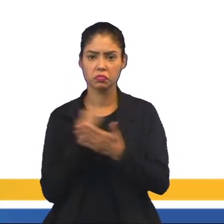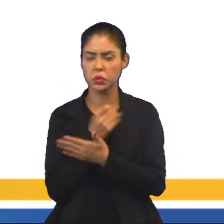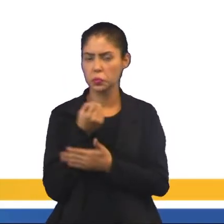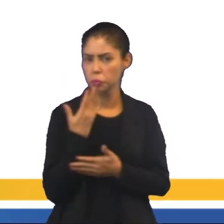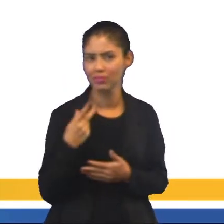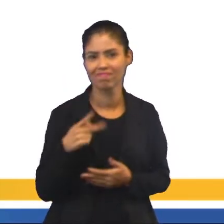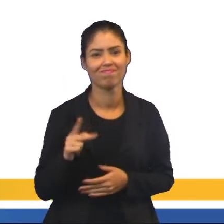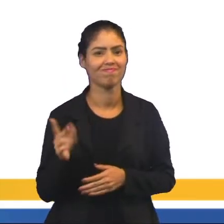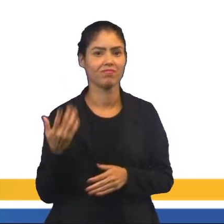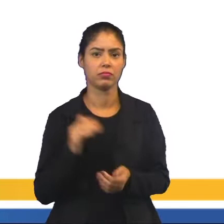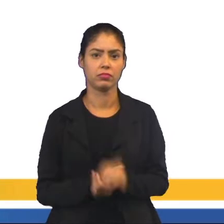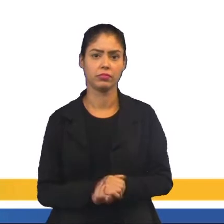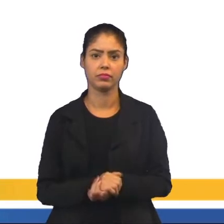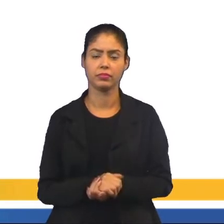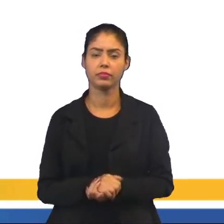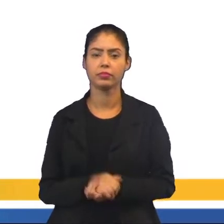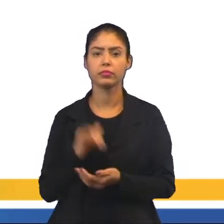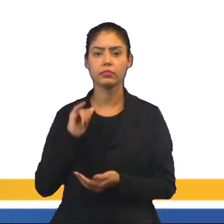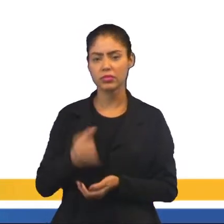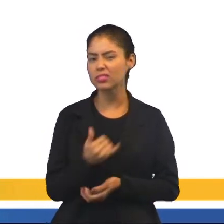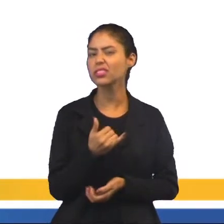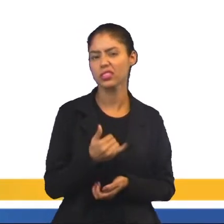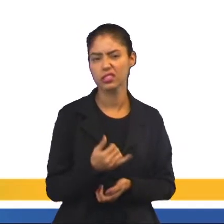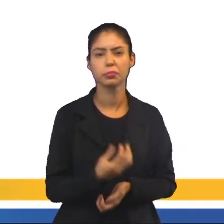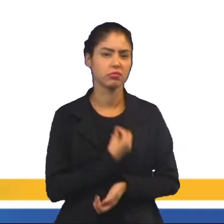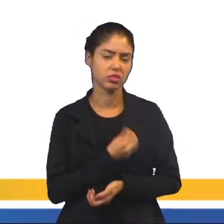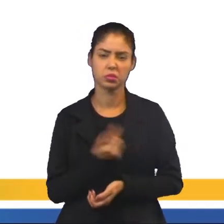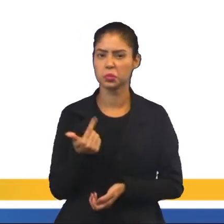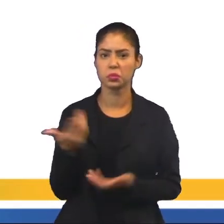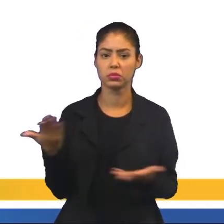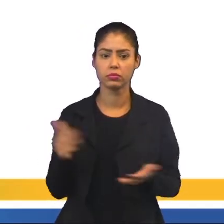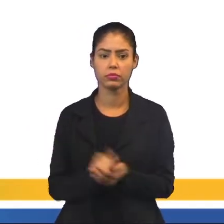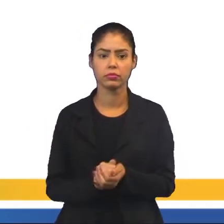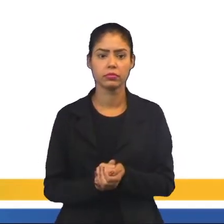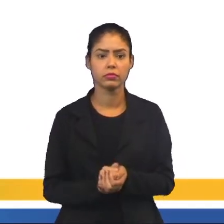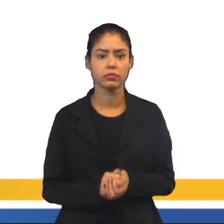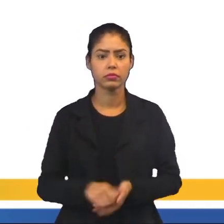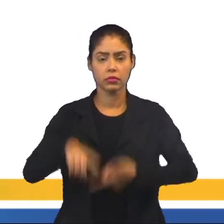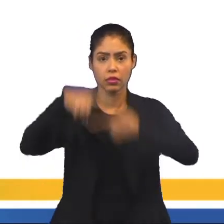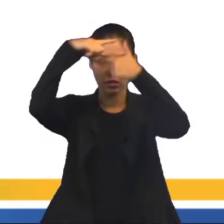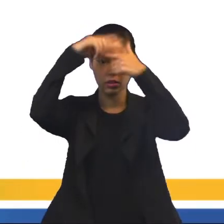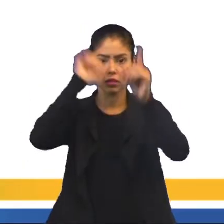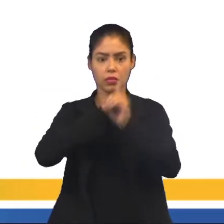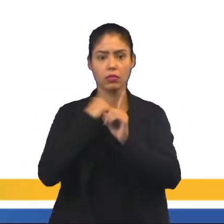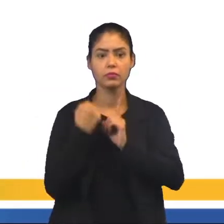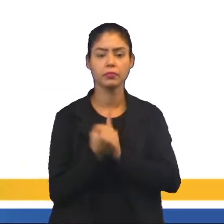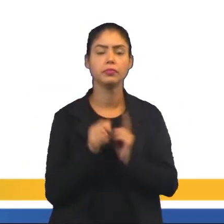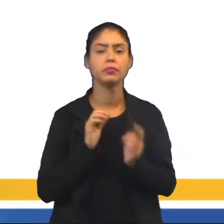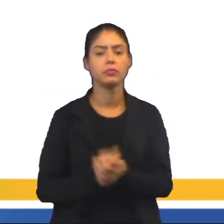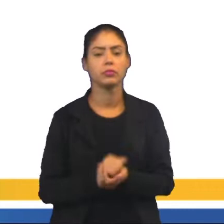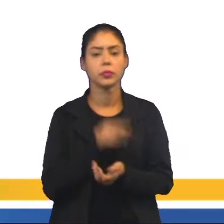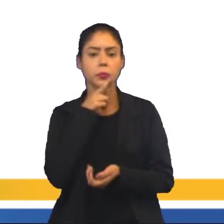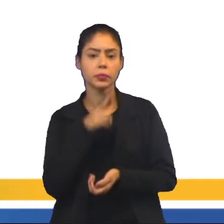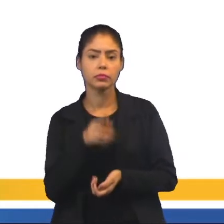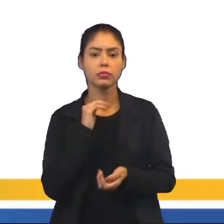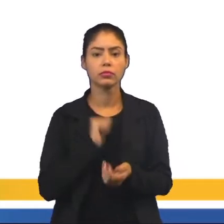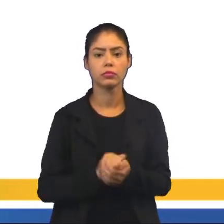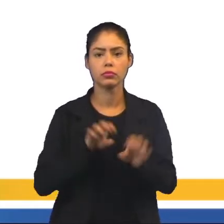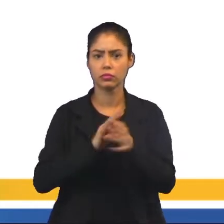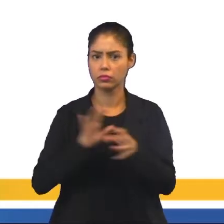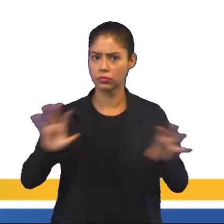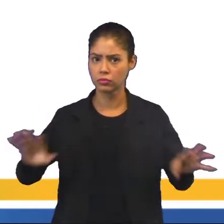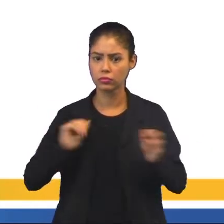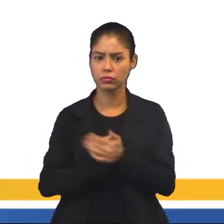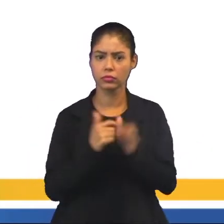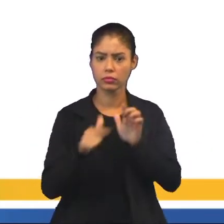é totalmente proveitoso para a sua vida, tá? Alienação social. Alienação social é resultado da